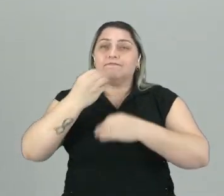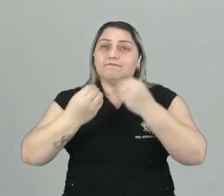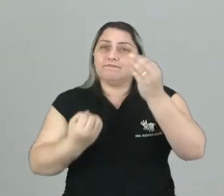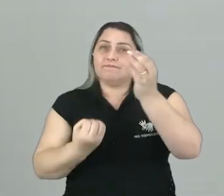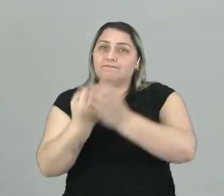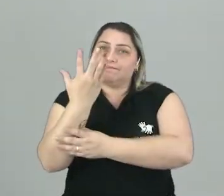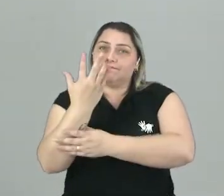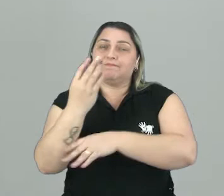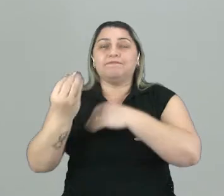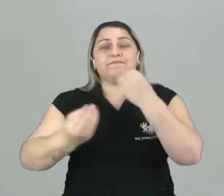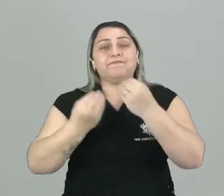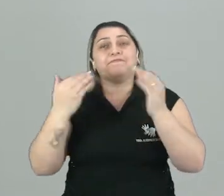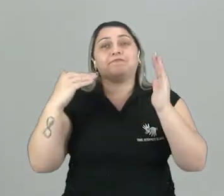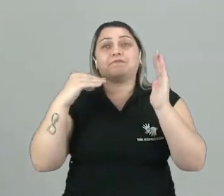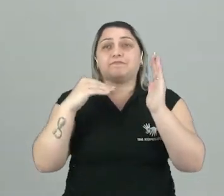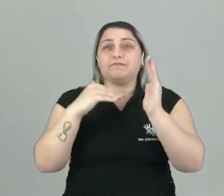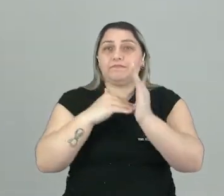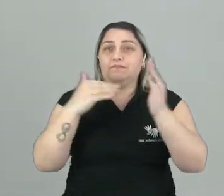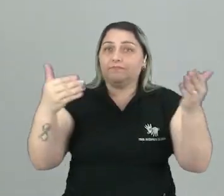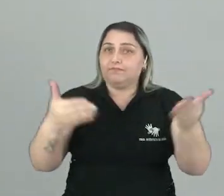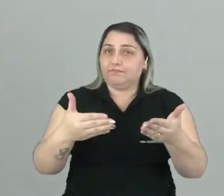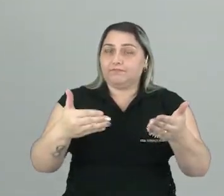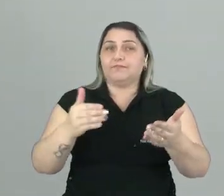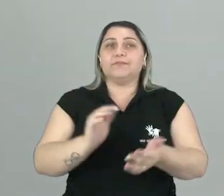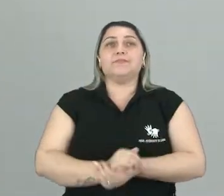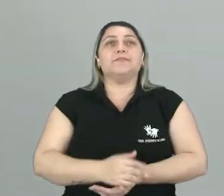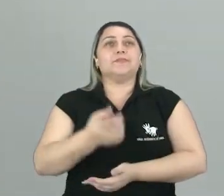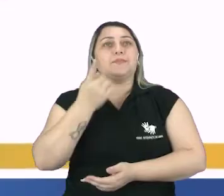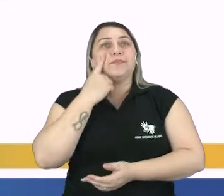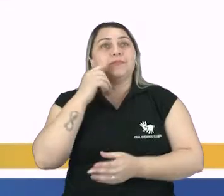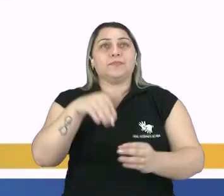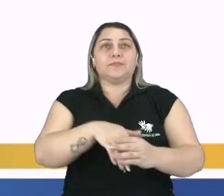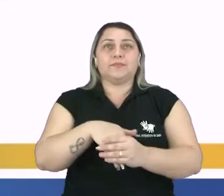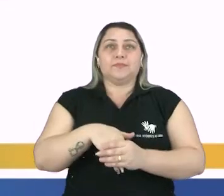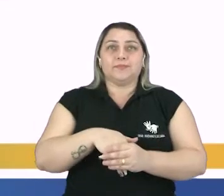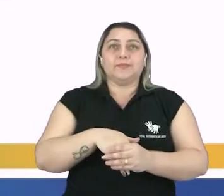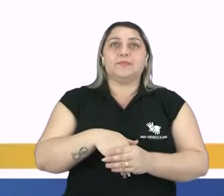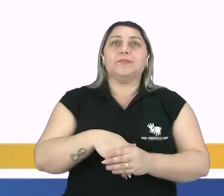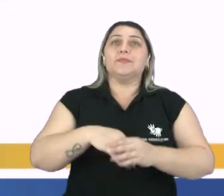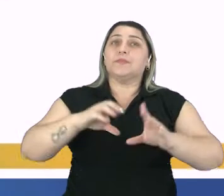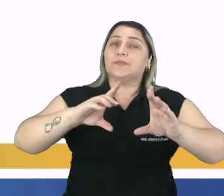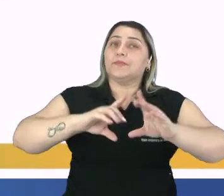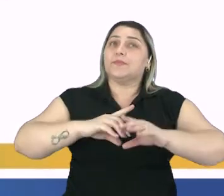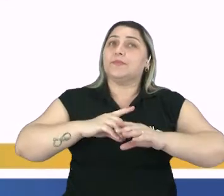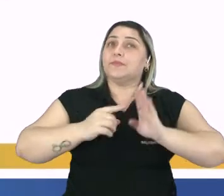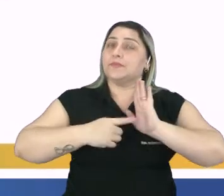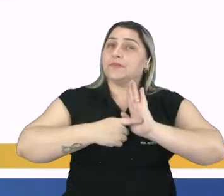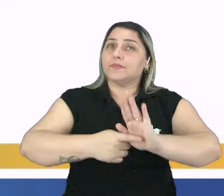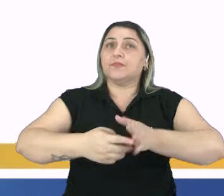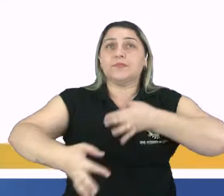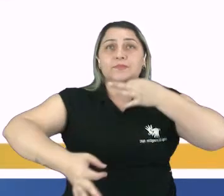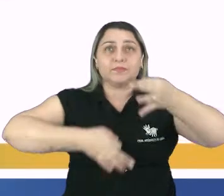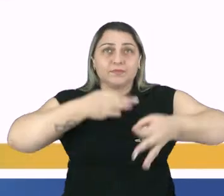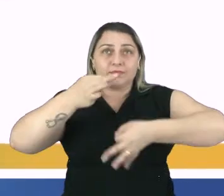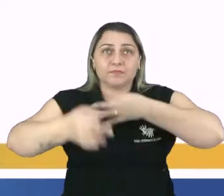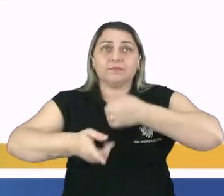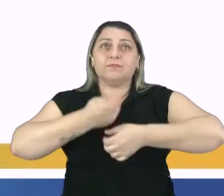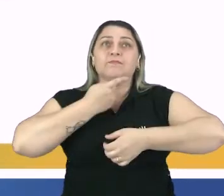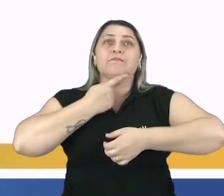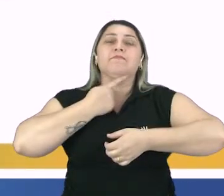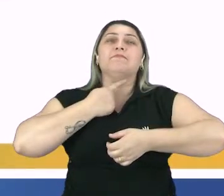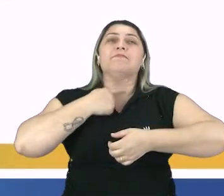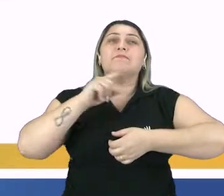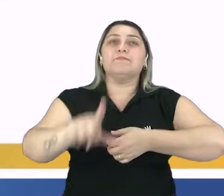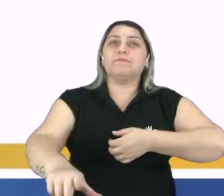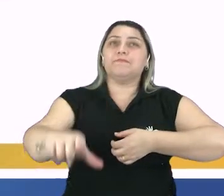e como que ele é atualmente, certo? Vamos lá, observem aí. O voto. O voto é uma forma de demonstrar